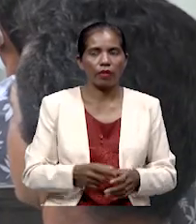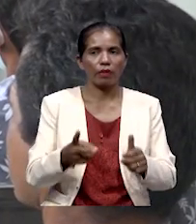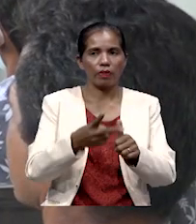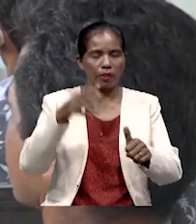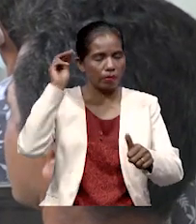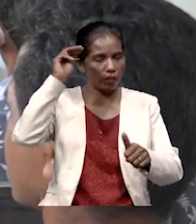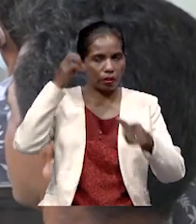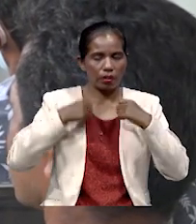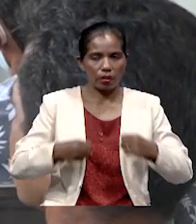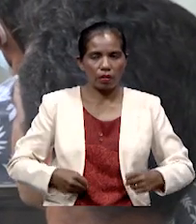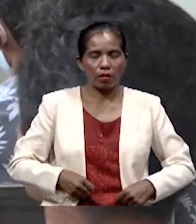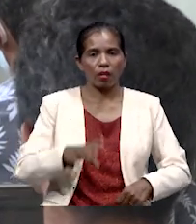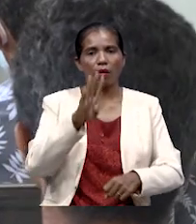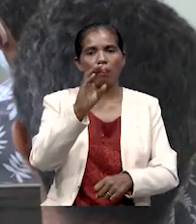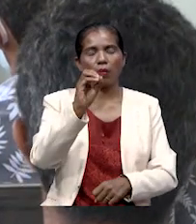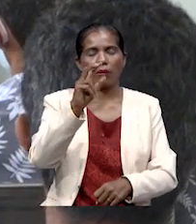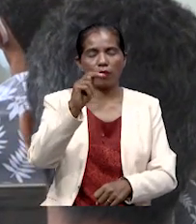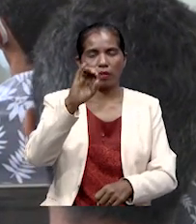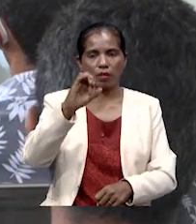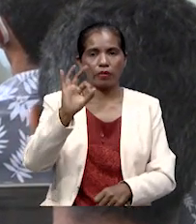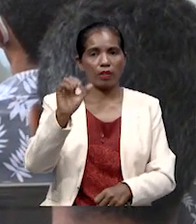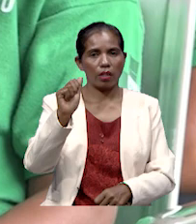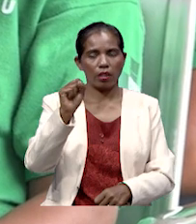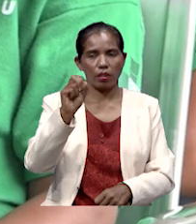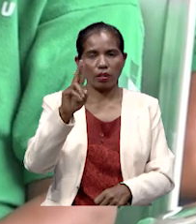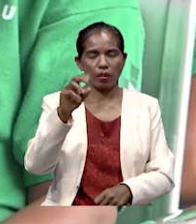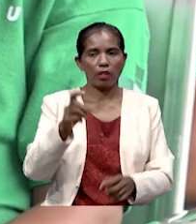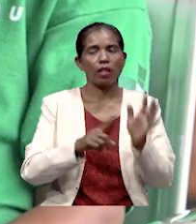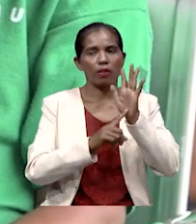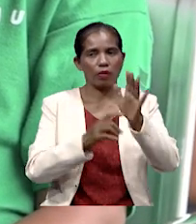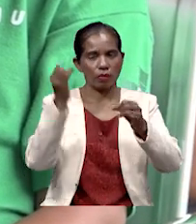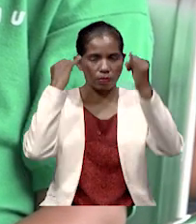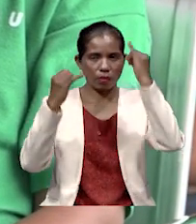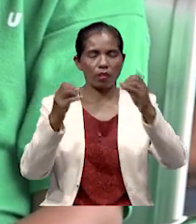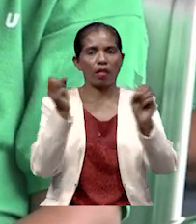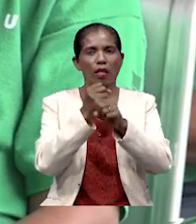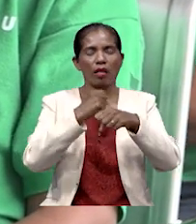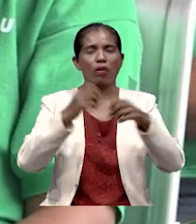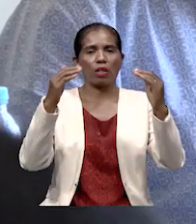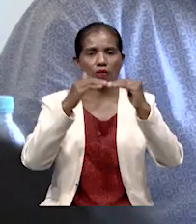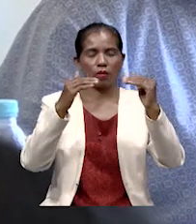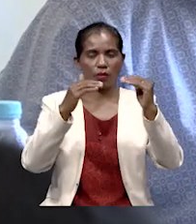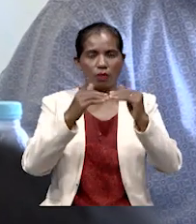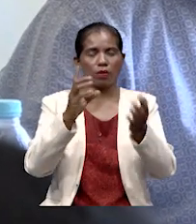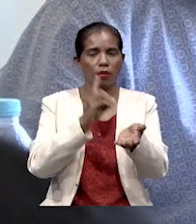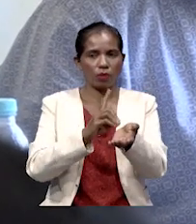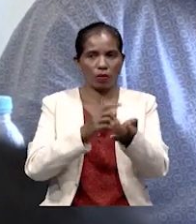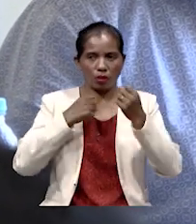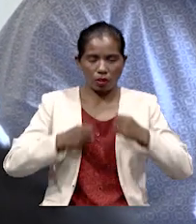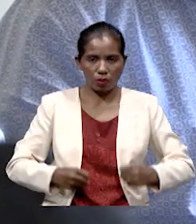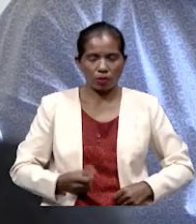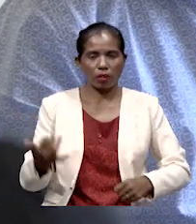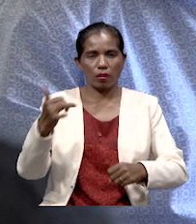Vice-ministro Saudi Bonifácio Maucoli dos Reis ratou informação, né? O Anhira halau encontro com o profissional Saudi Sira durante